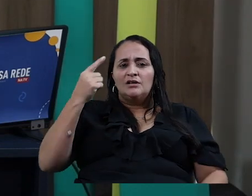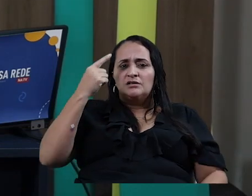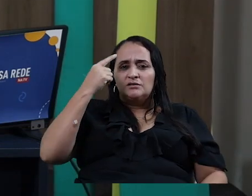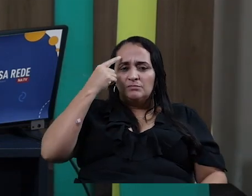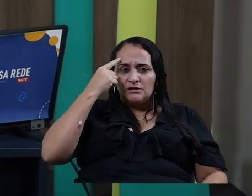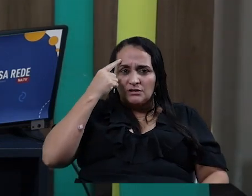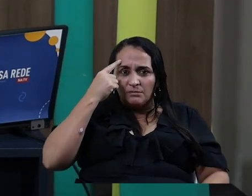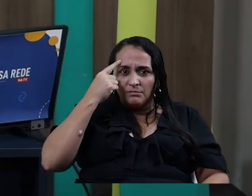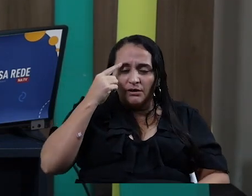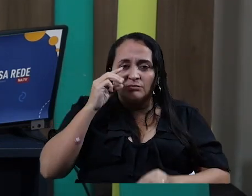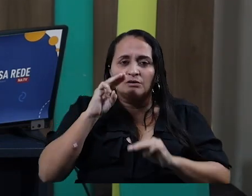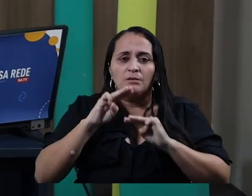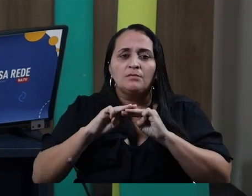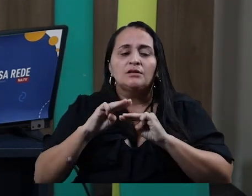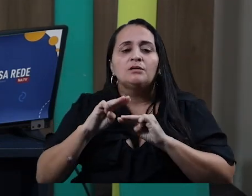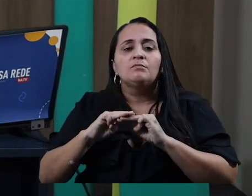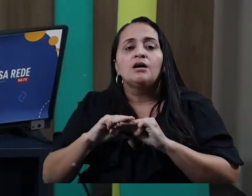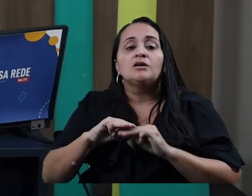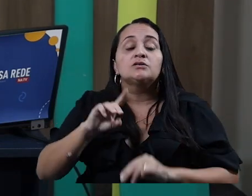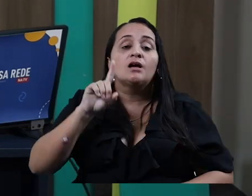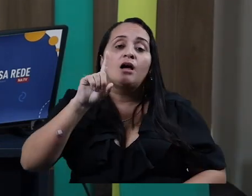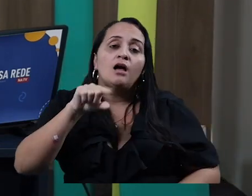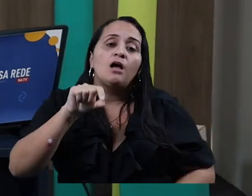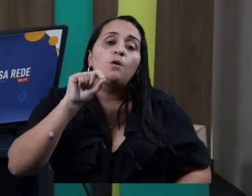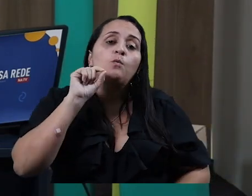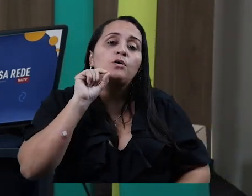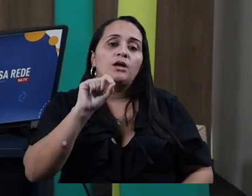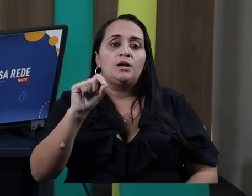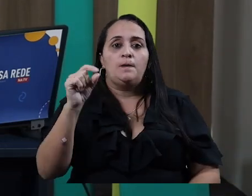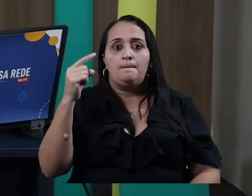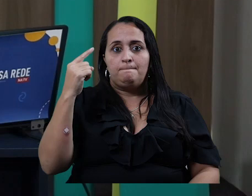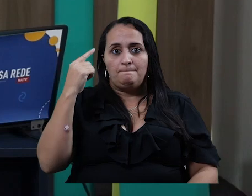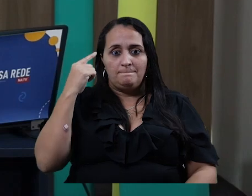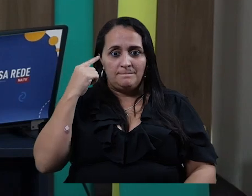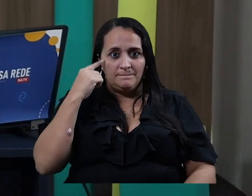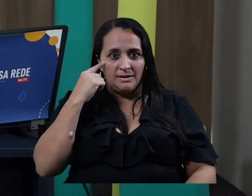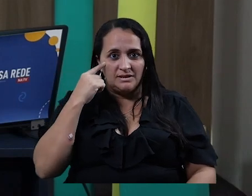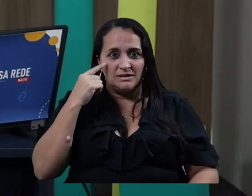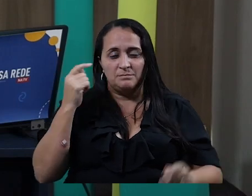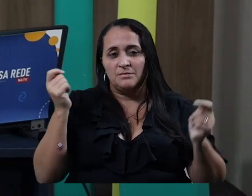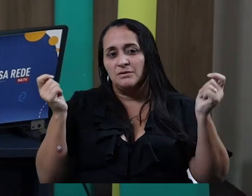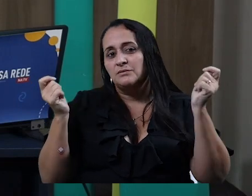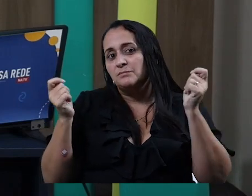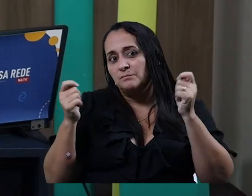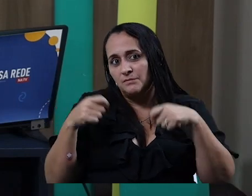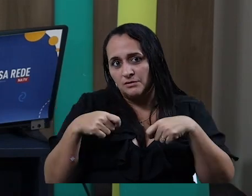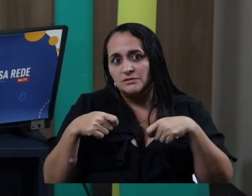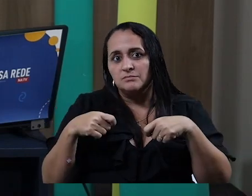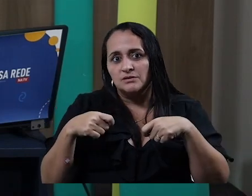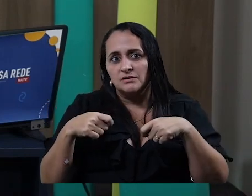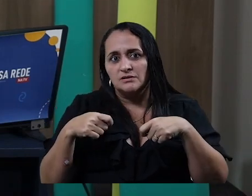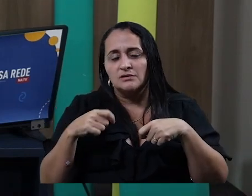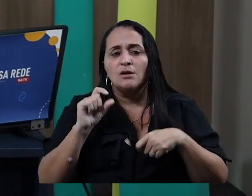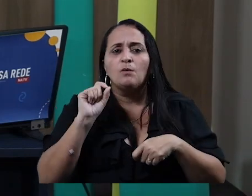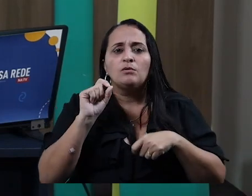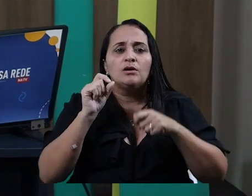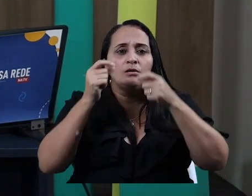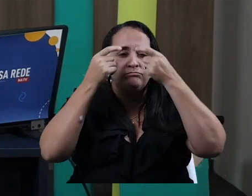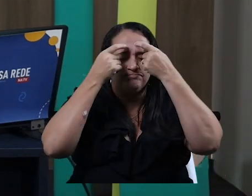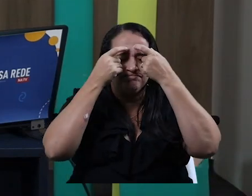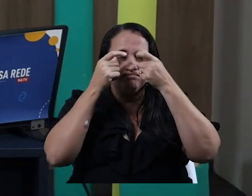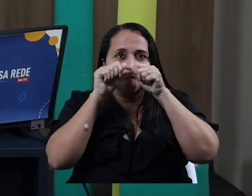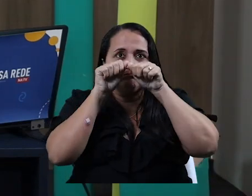pensamento da matemática é um pensamento que possibilita você a ampliar as outras áreas